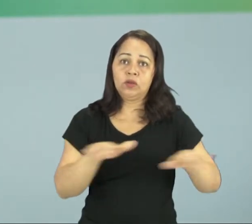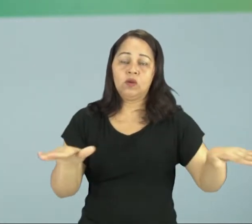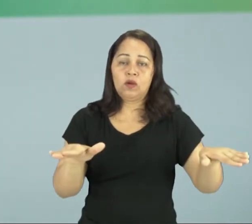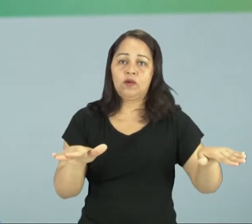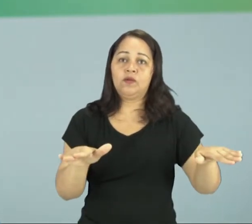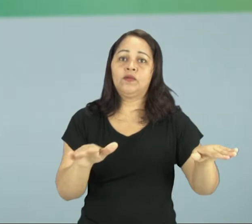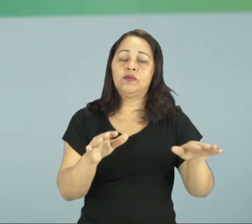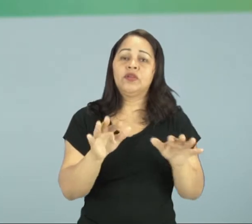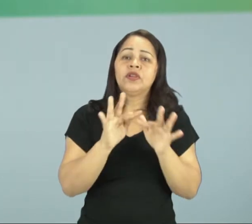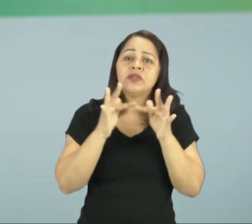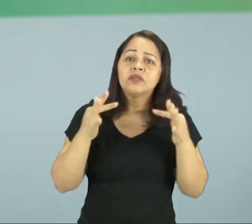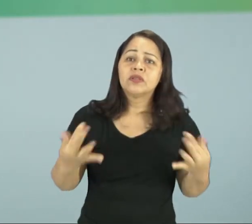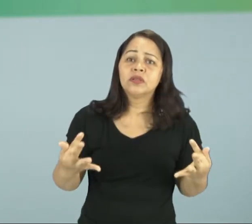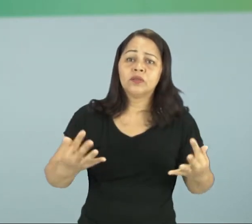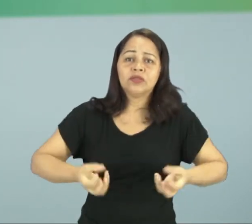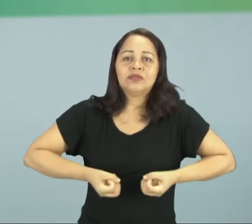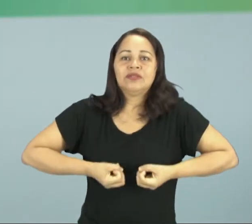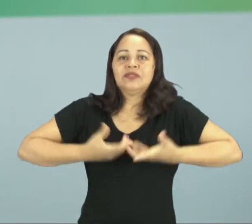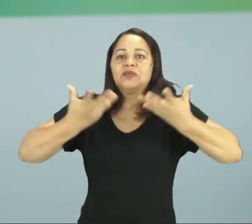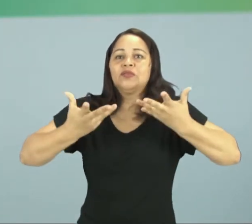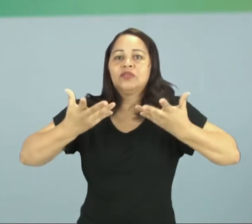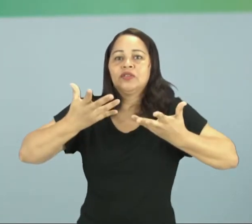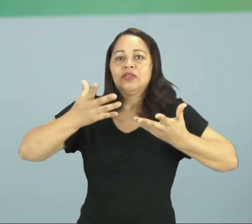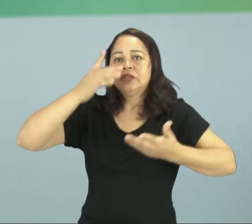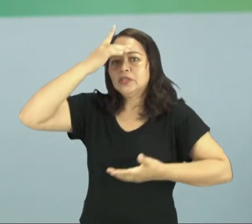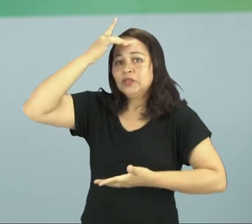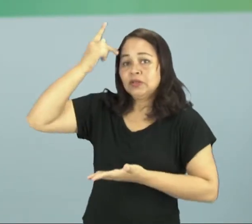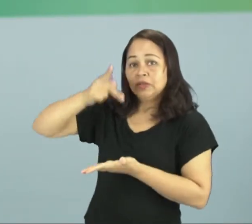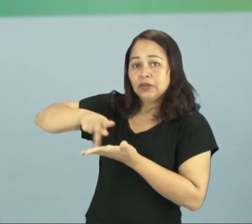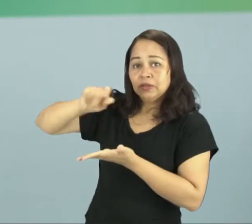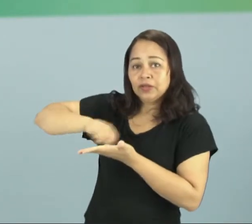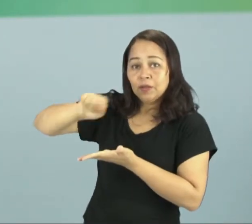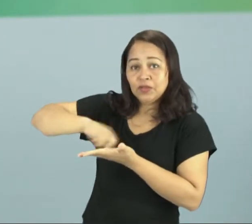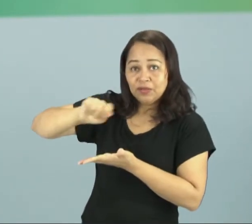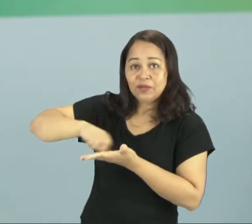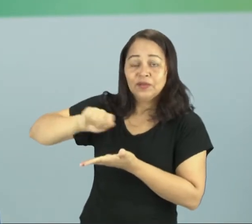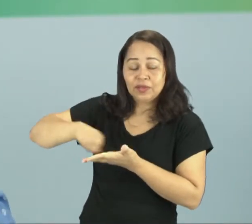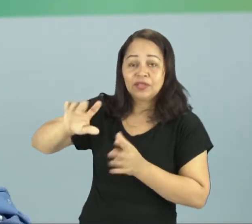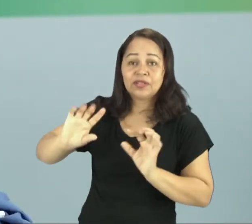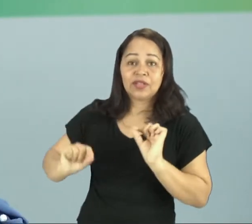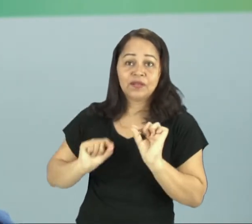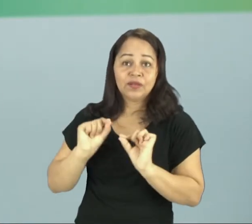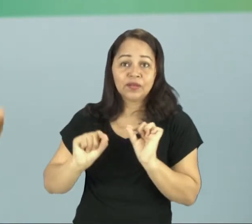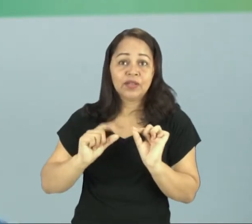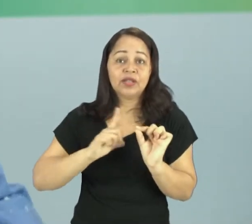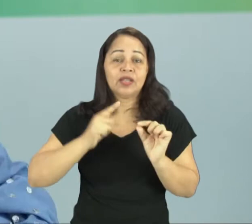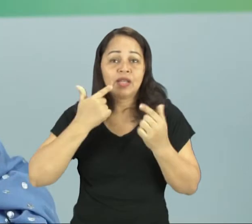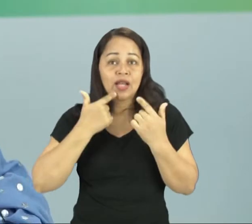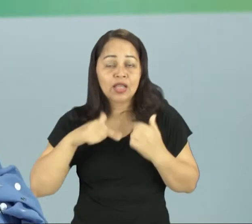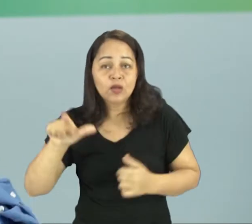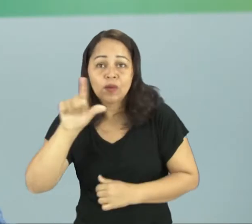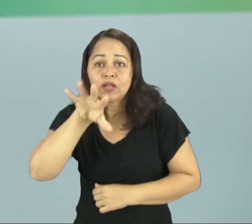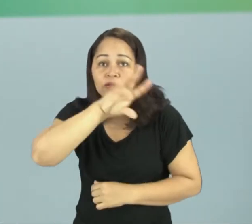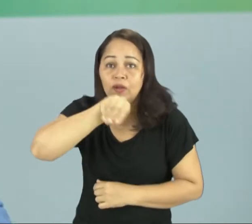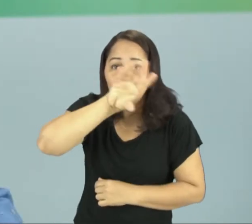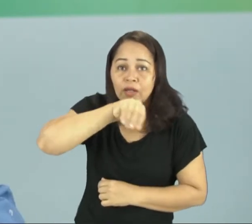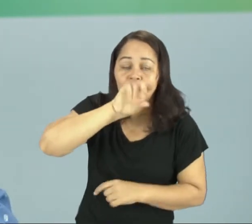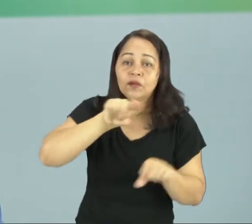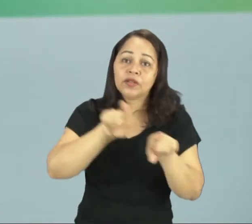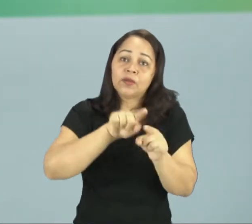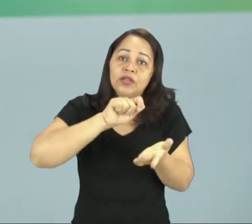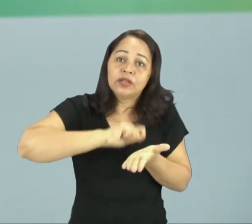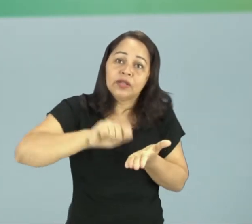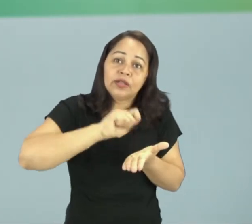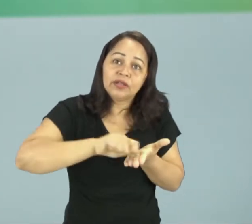linguagem simples e espontânea, tá? Ela se situa entre a linguagem oral e a linguagem escrita, é